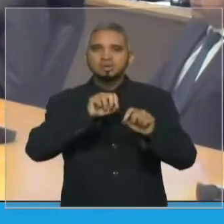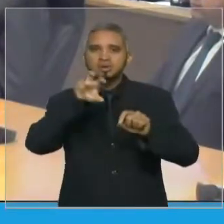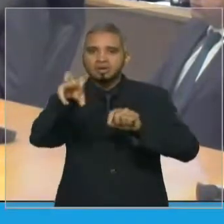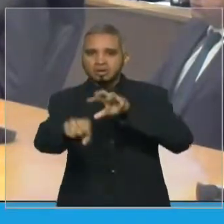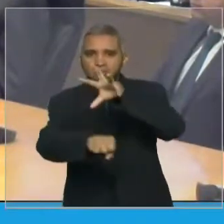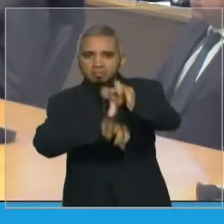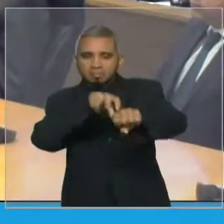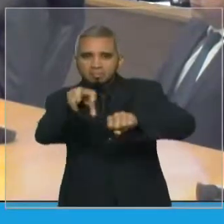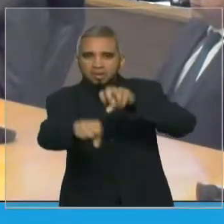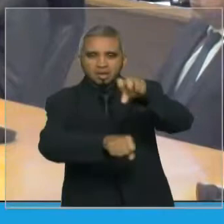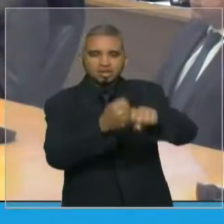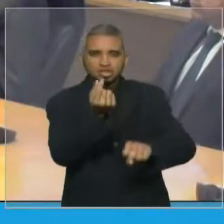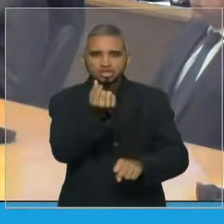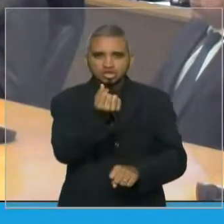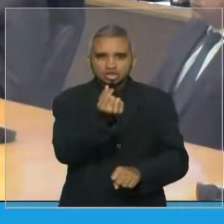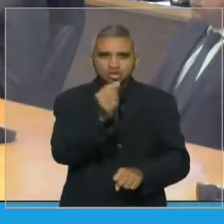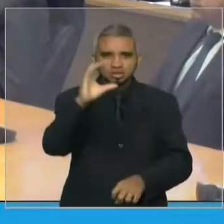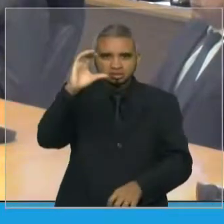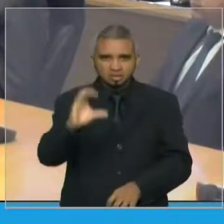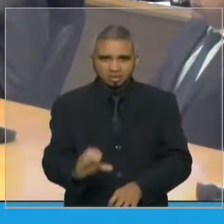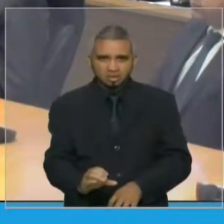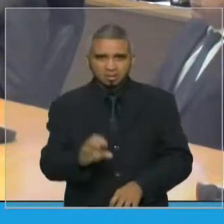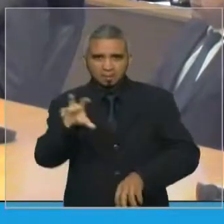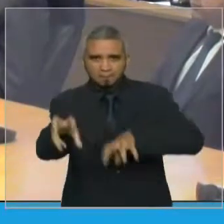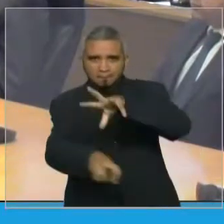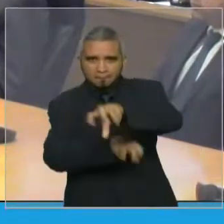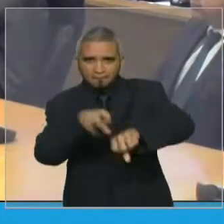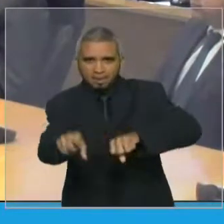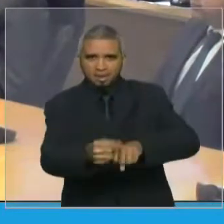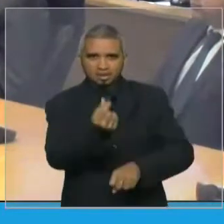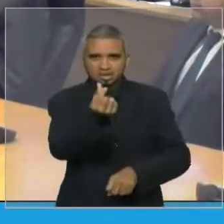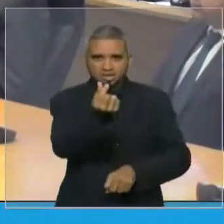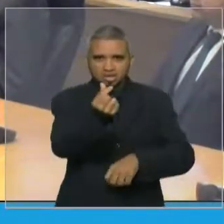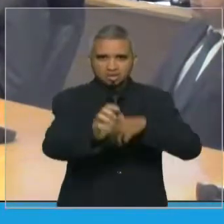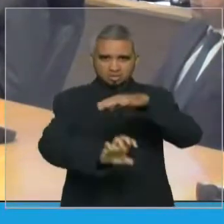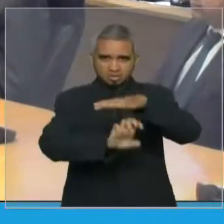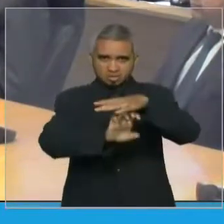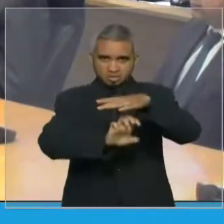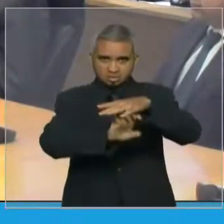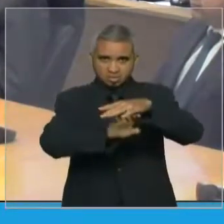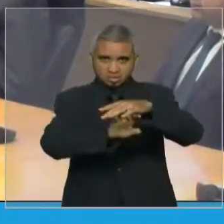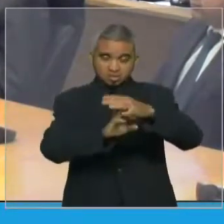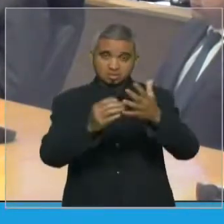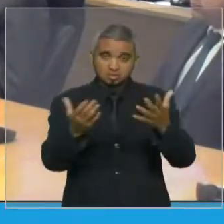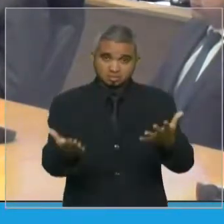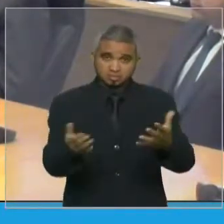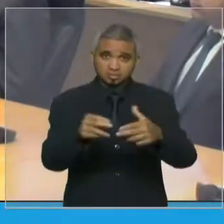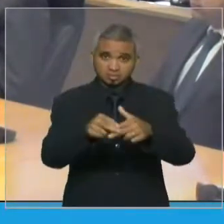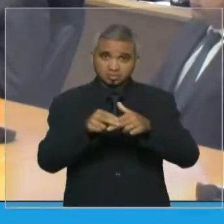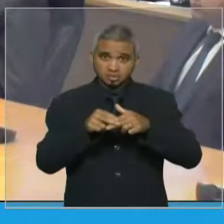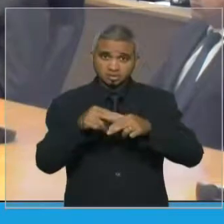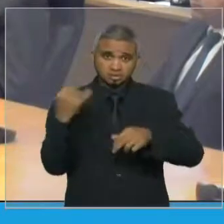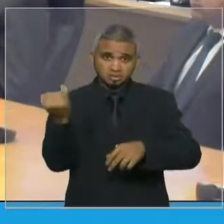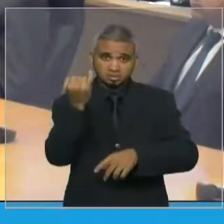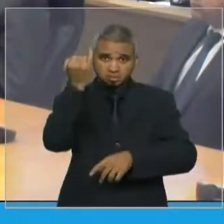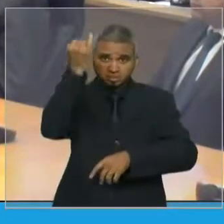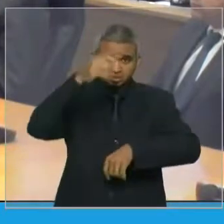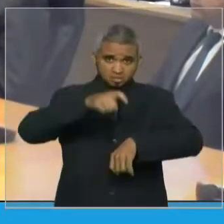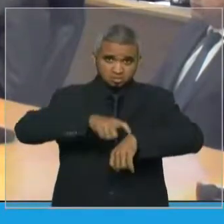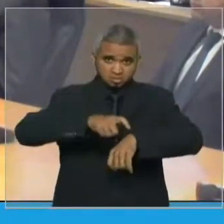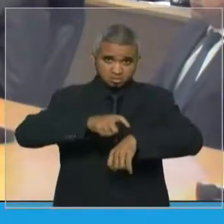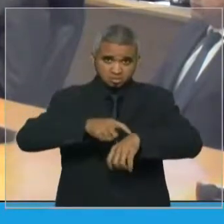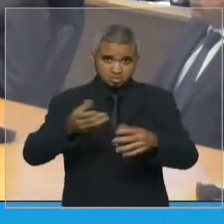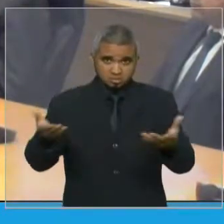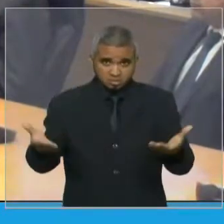nas empresas. Mas, por isso a importância deste momento, e quando eu fui, digamos assim,